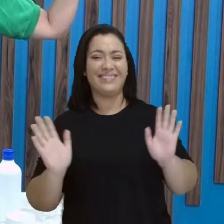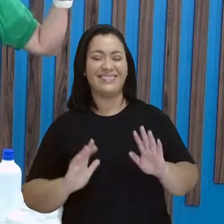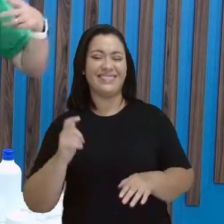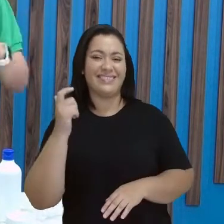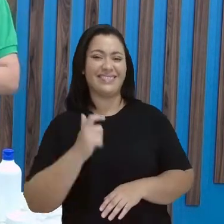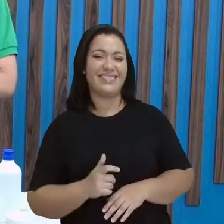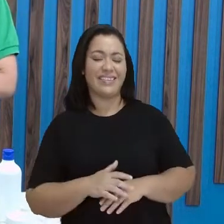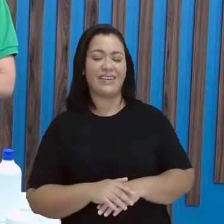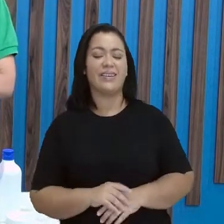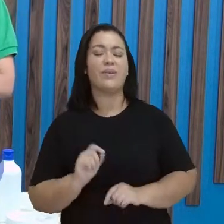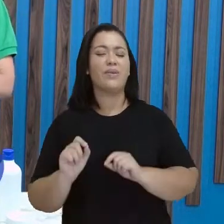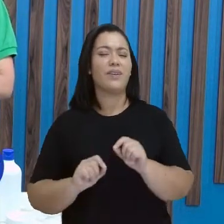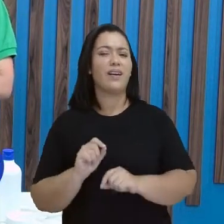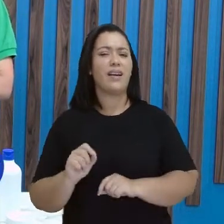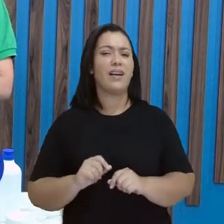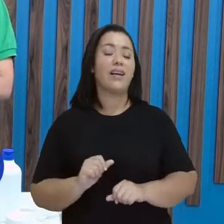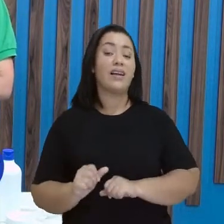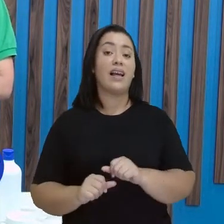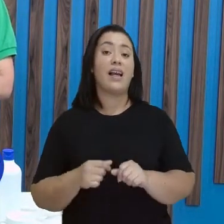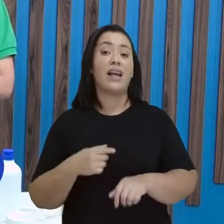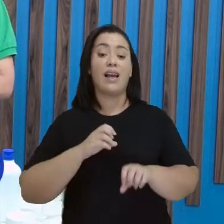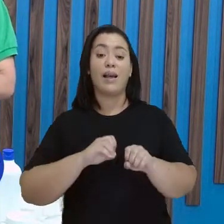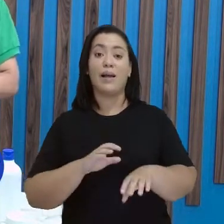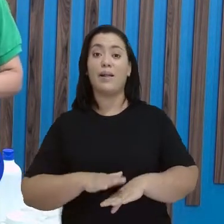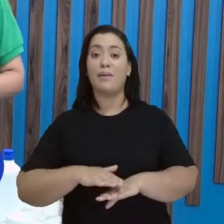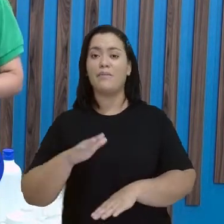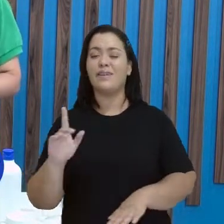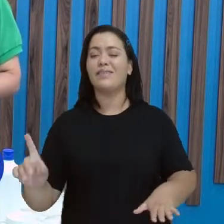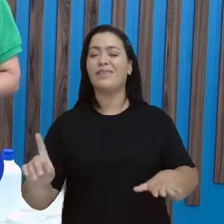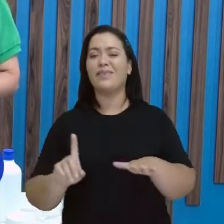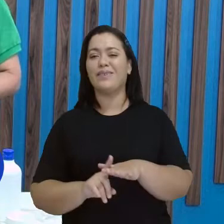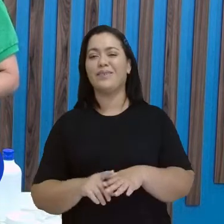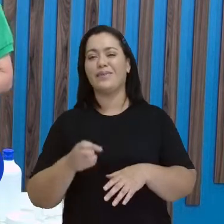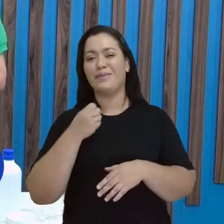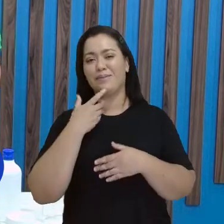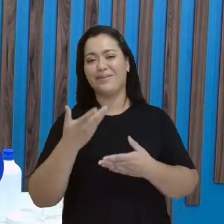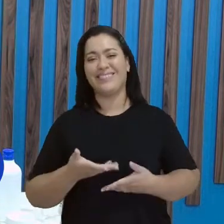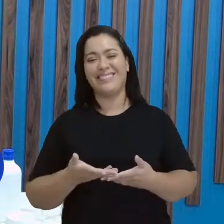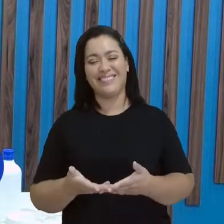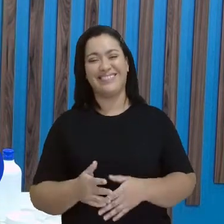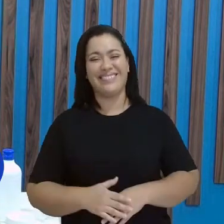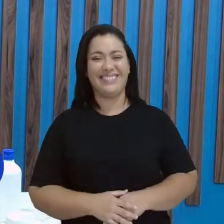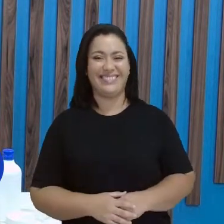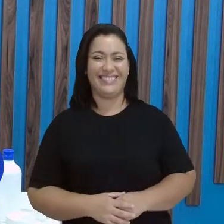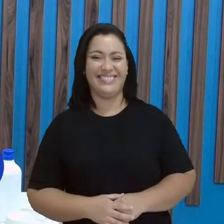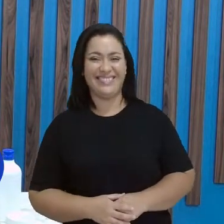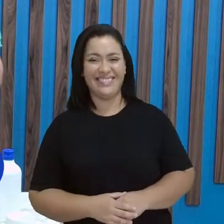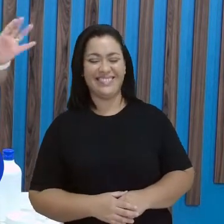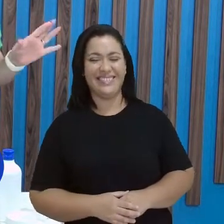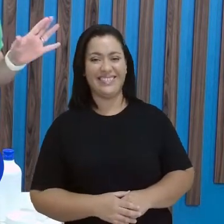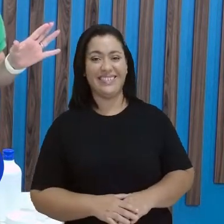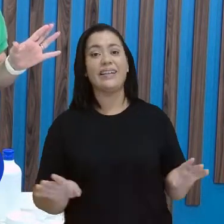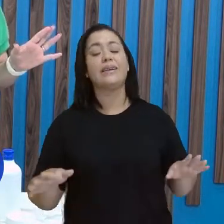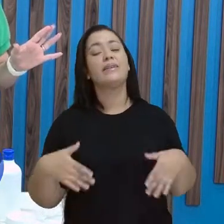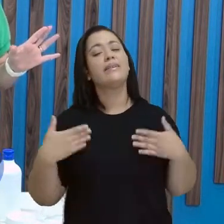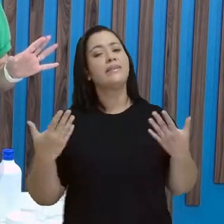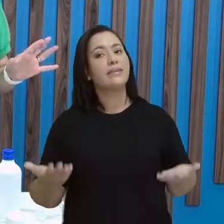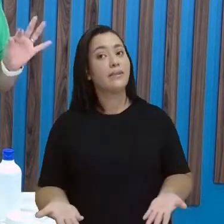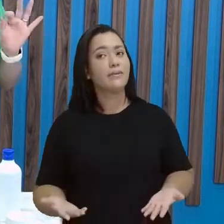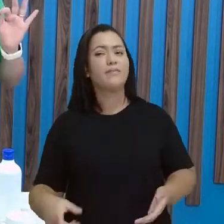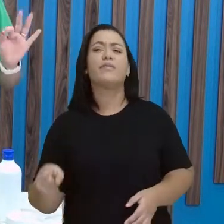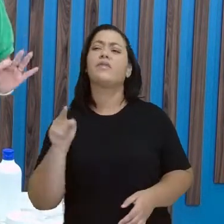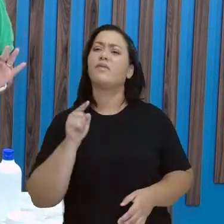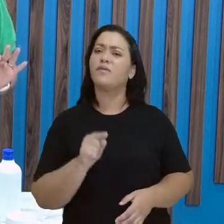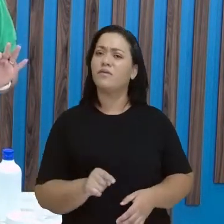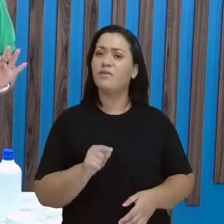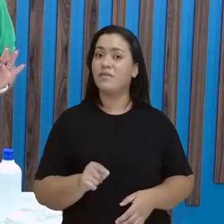tela, tornando nossa aula mais inclusiva. Seja muito bem-vinda, Gisela. Bom,